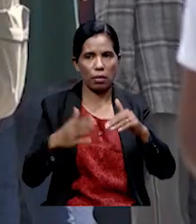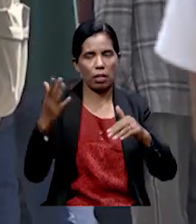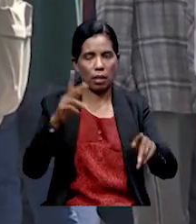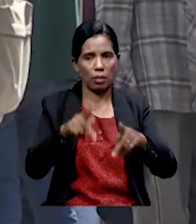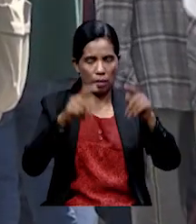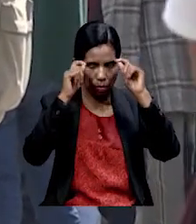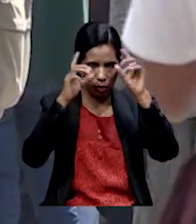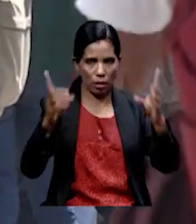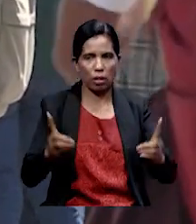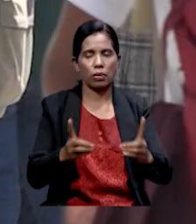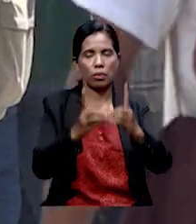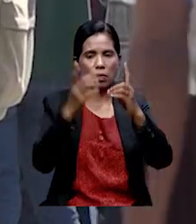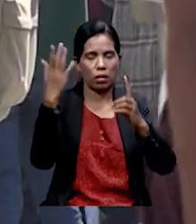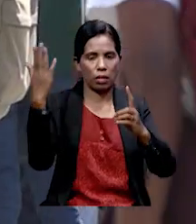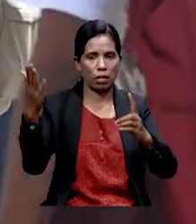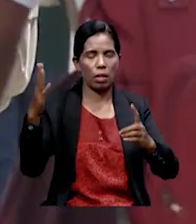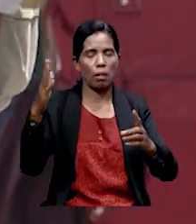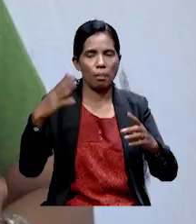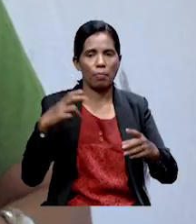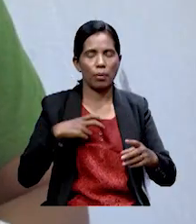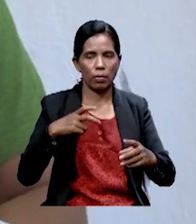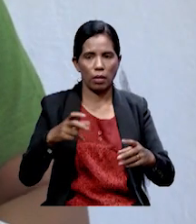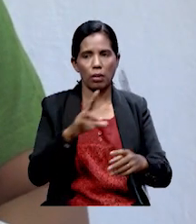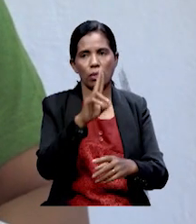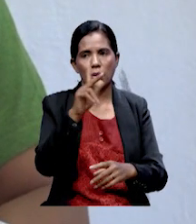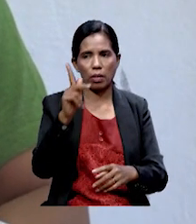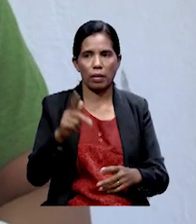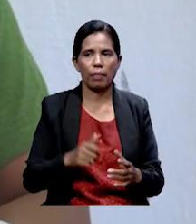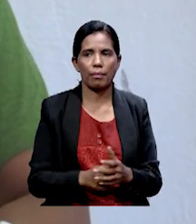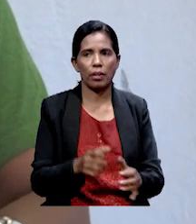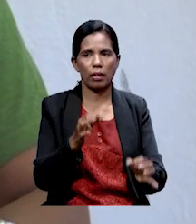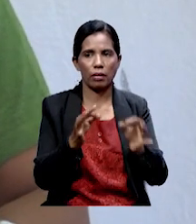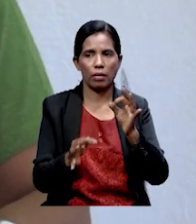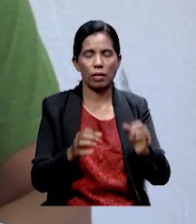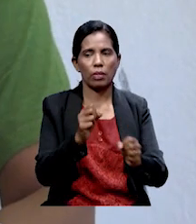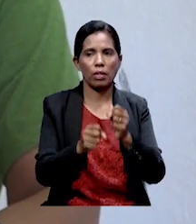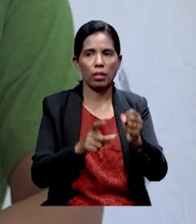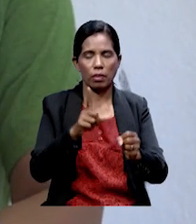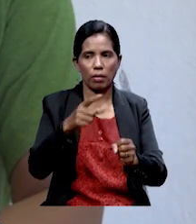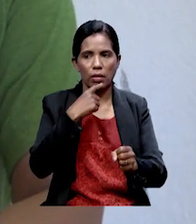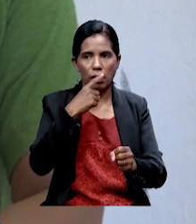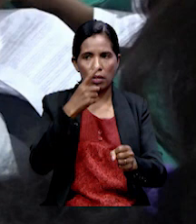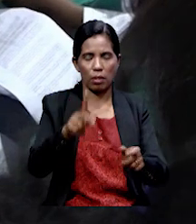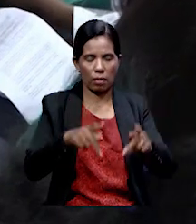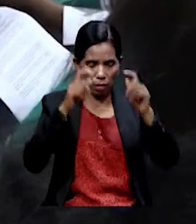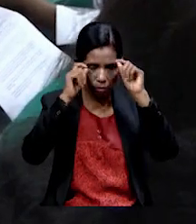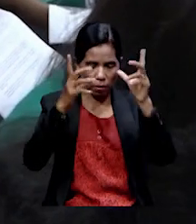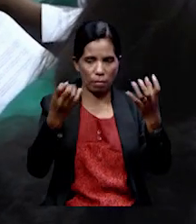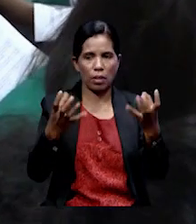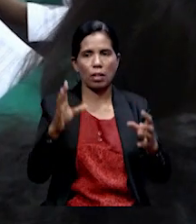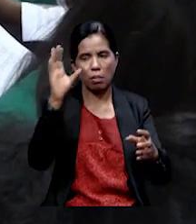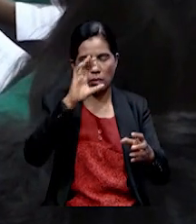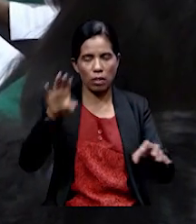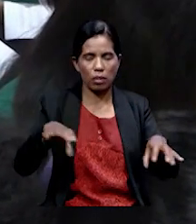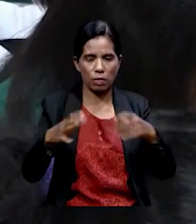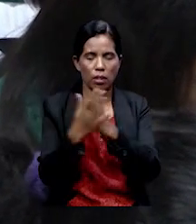Ansir enfrenta iha Portugal, Reino Unido no Inglaterra. Mas que nune, sociedade civil considera Timor Ambarak babuka servisu e